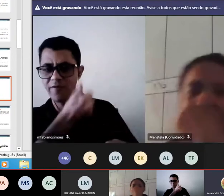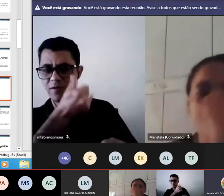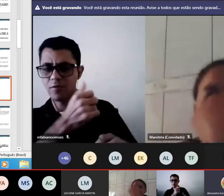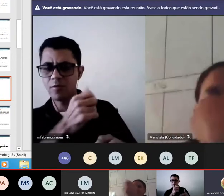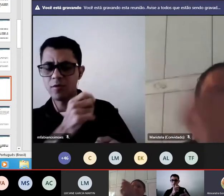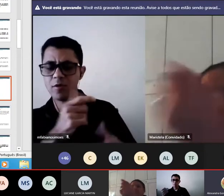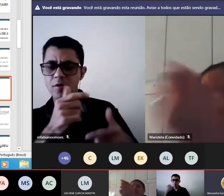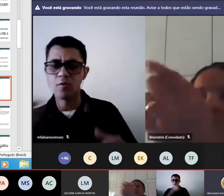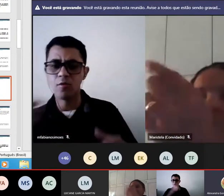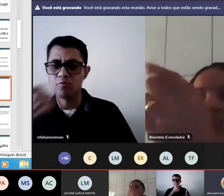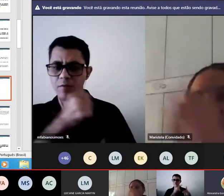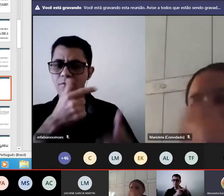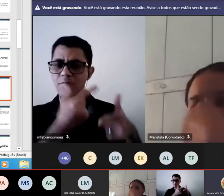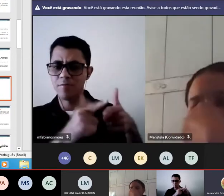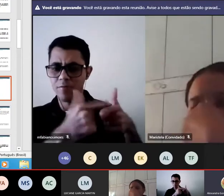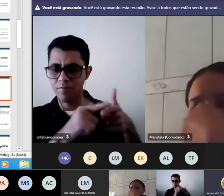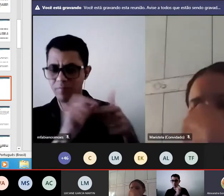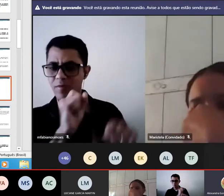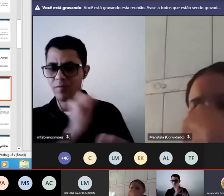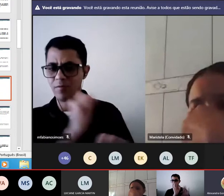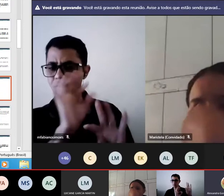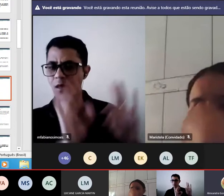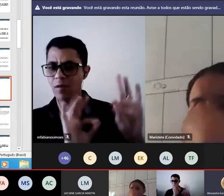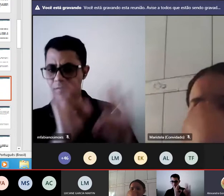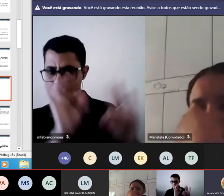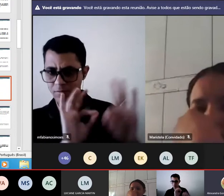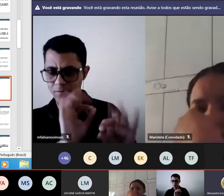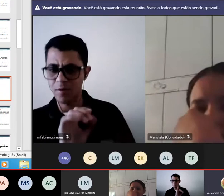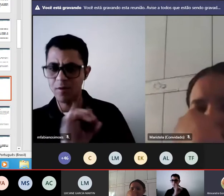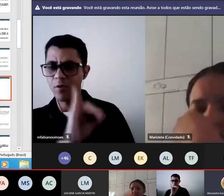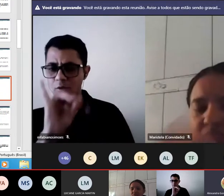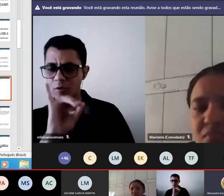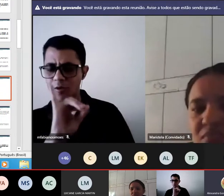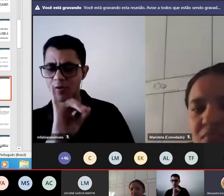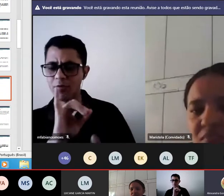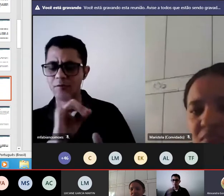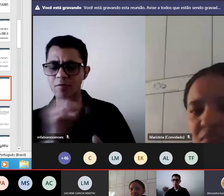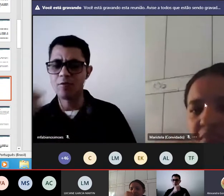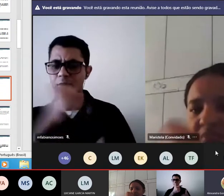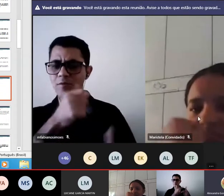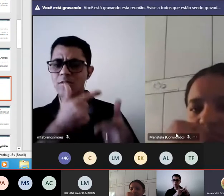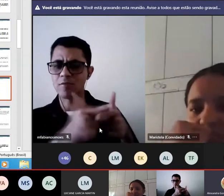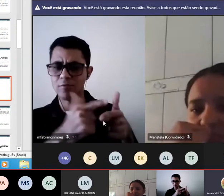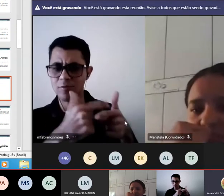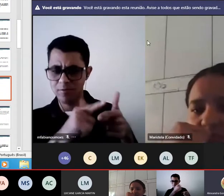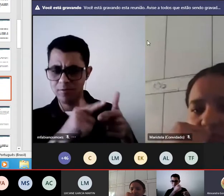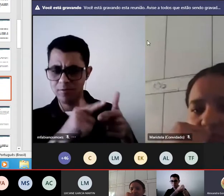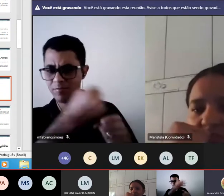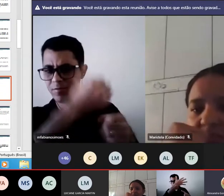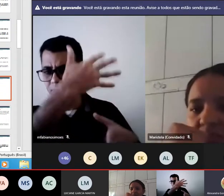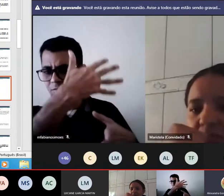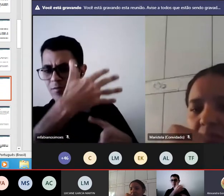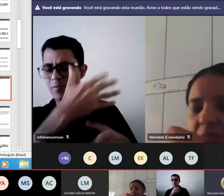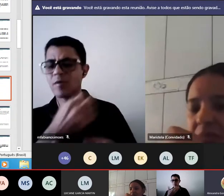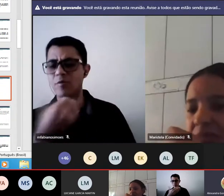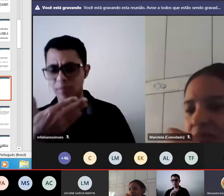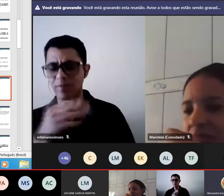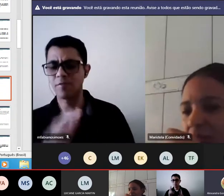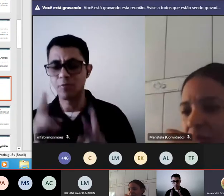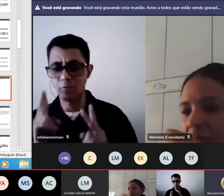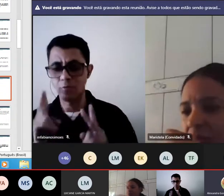Acho que ele teve algum problema com o áudio dele. Olha lá. Olha lá. Oi, meu áudio deu pau. É, realmente foi isso que ele escreveu. Mas tudo bem. Então, eu